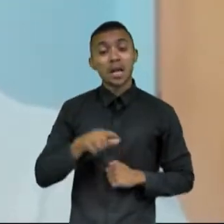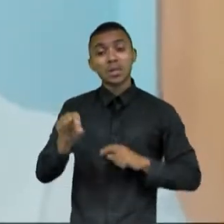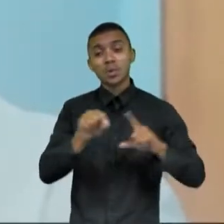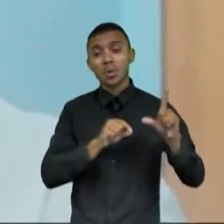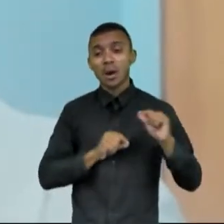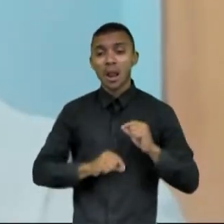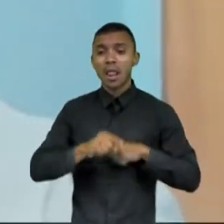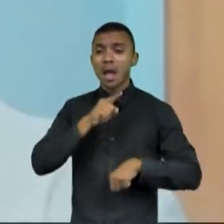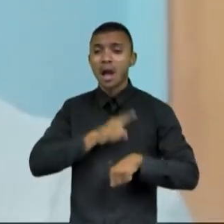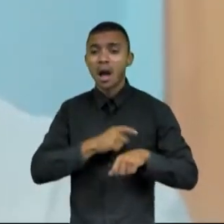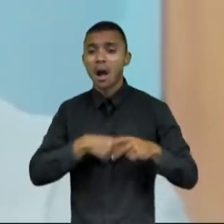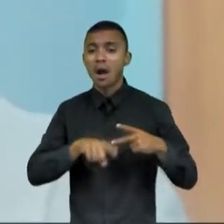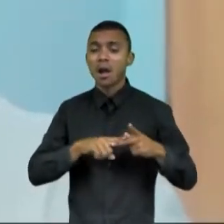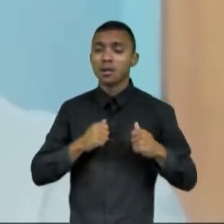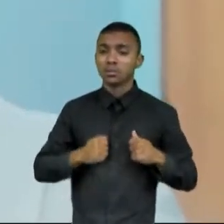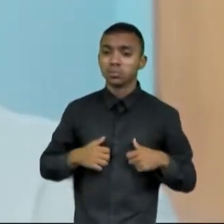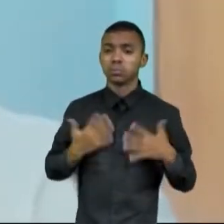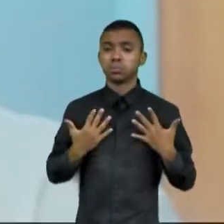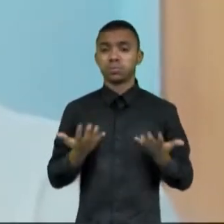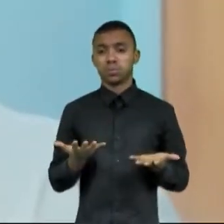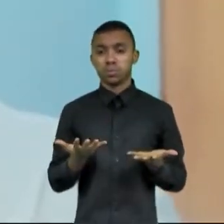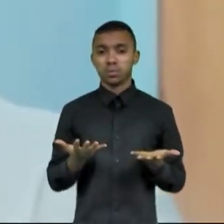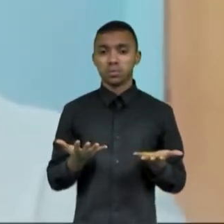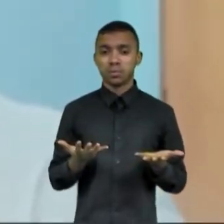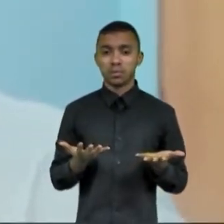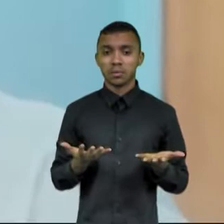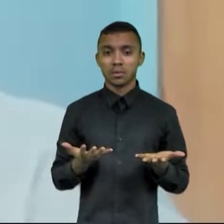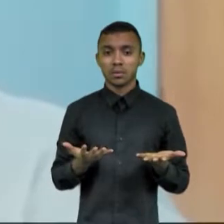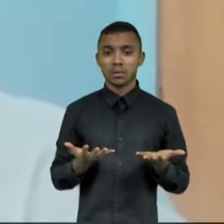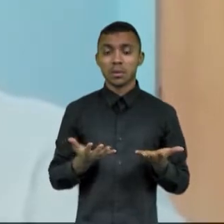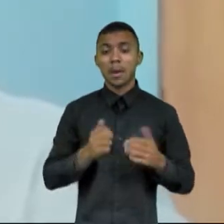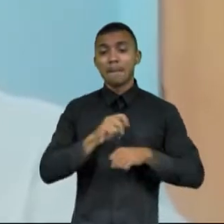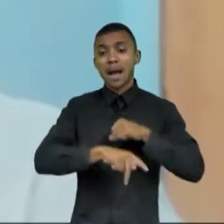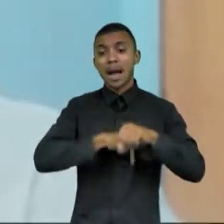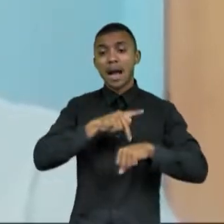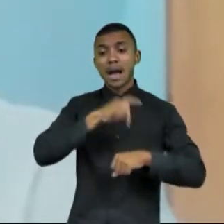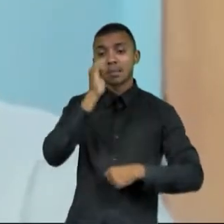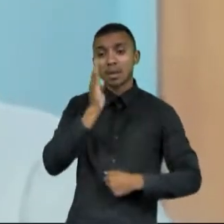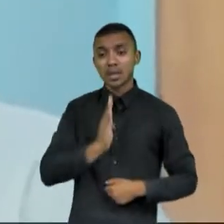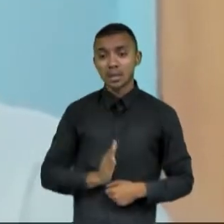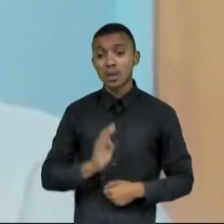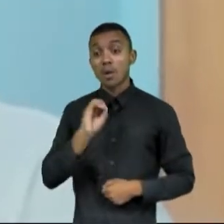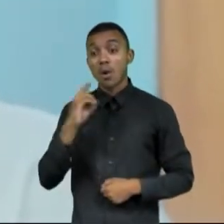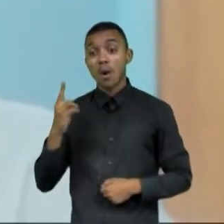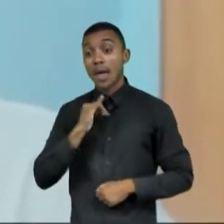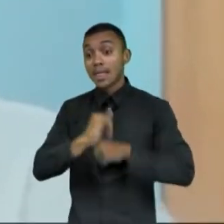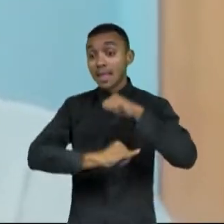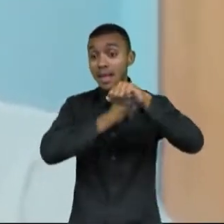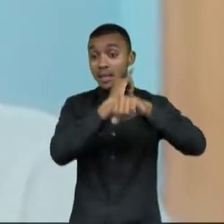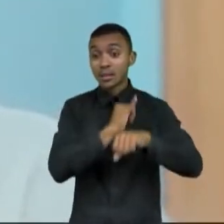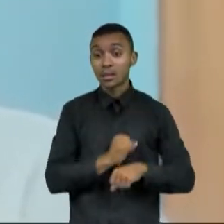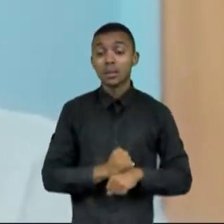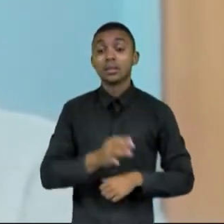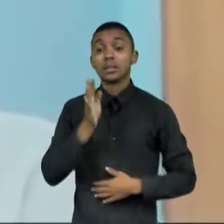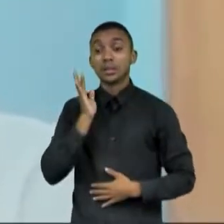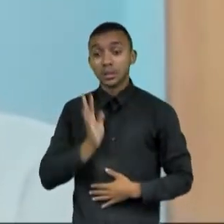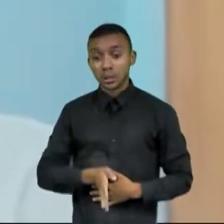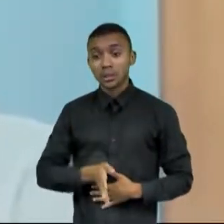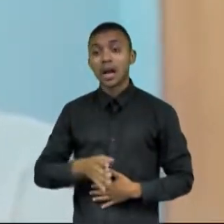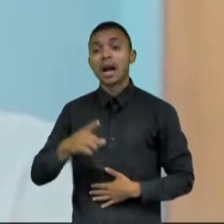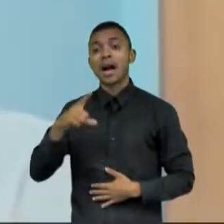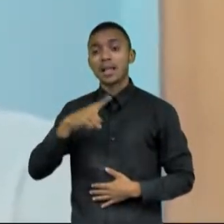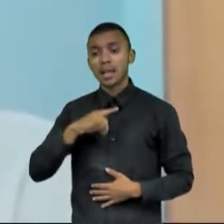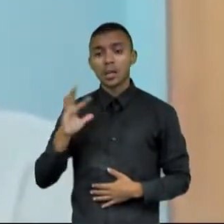temerária, impulsiva, que desconsidera o quadro brasileiro e o quadro internacional. A gente tem uma